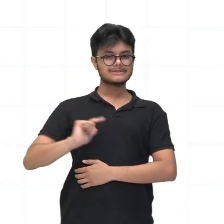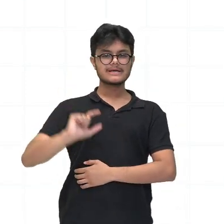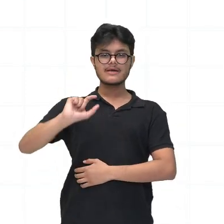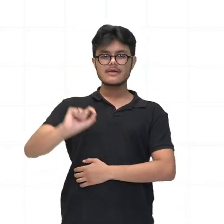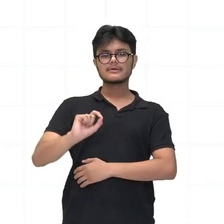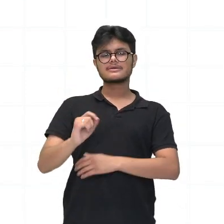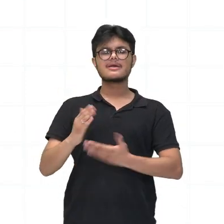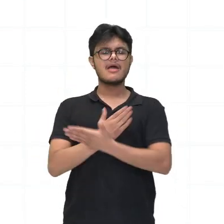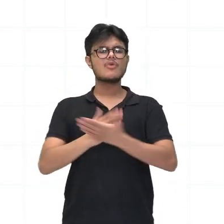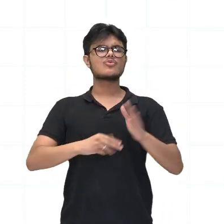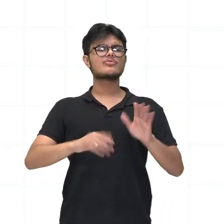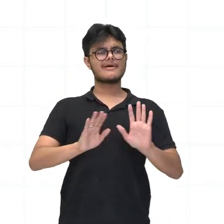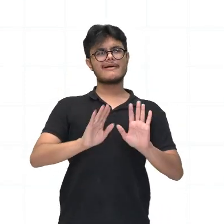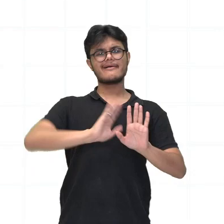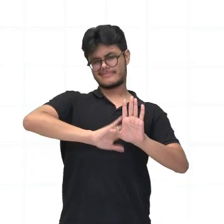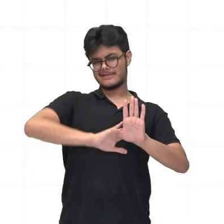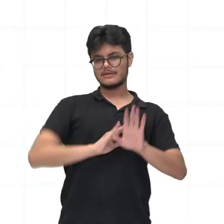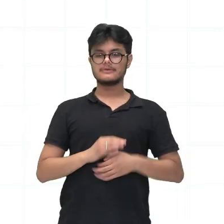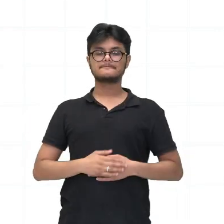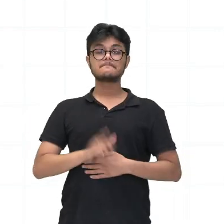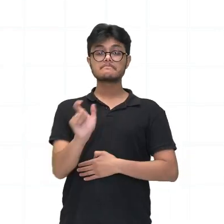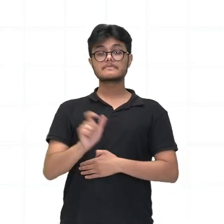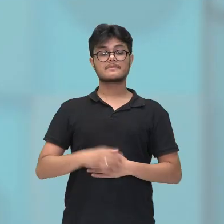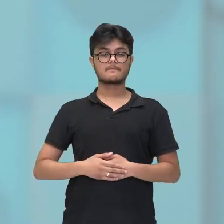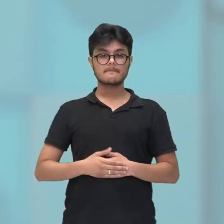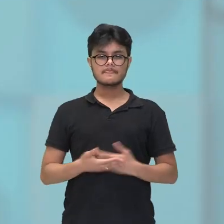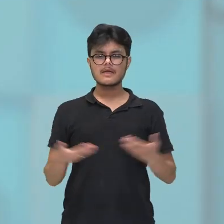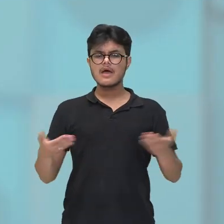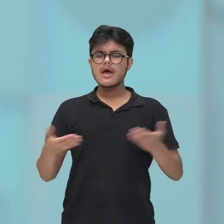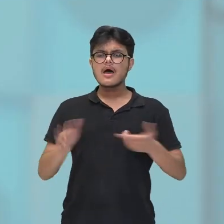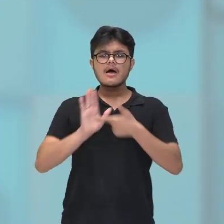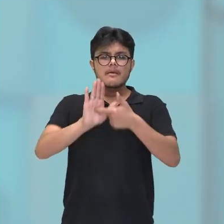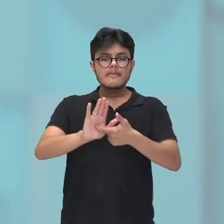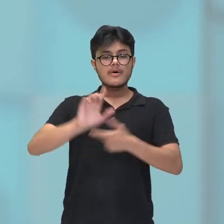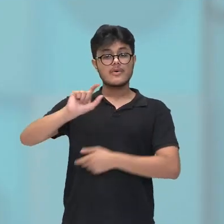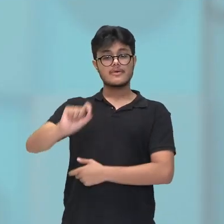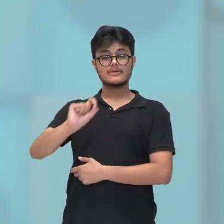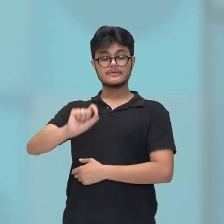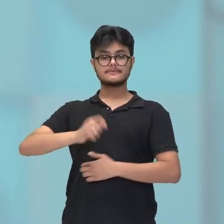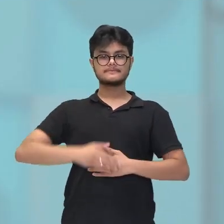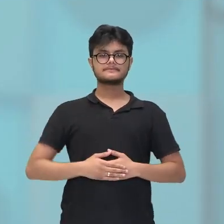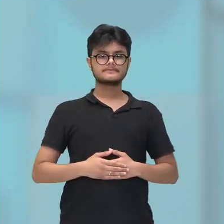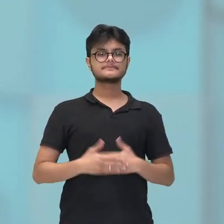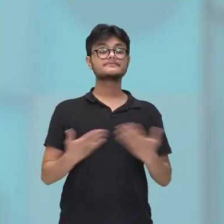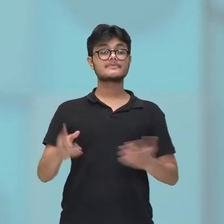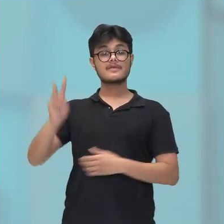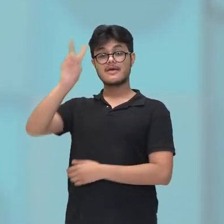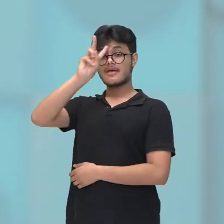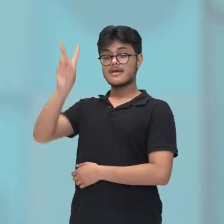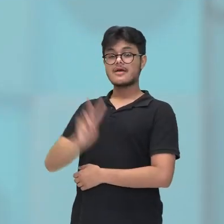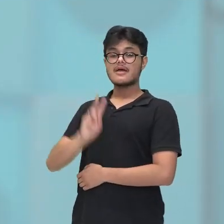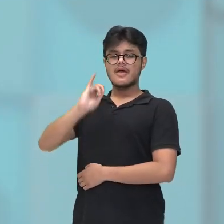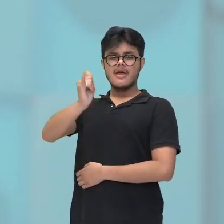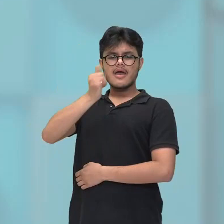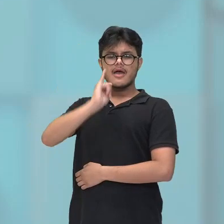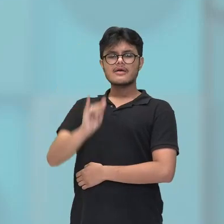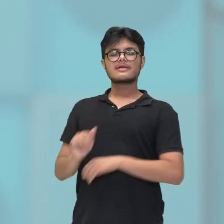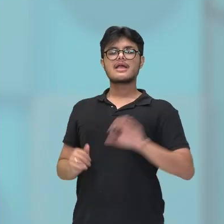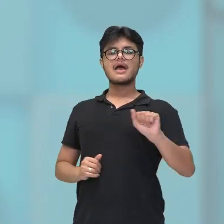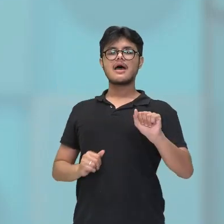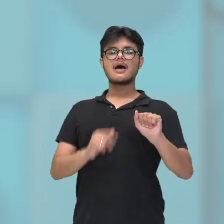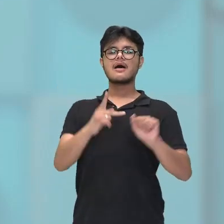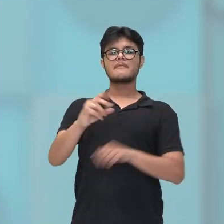de figuras de linguagem. E para isso agora vou apresentar para vocês um conto que se chama A Poda e que